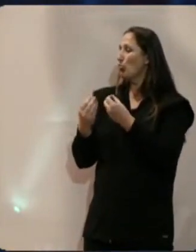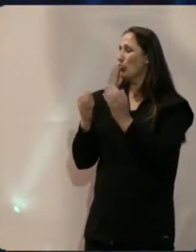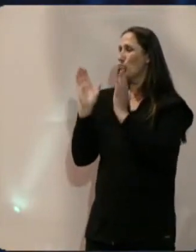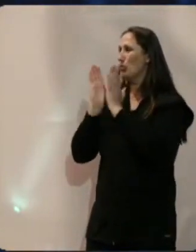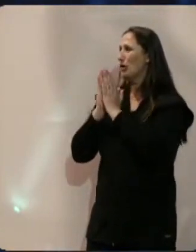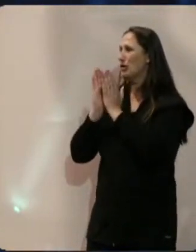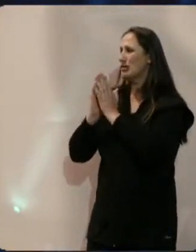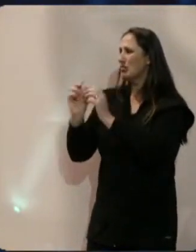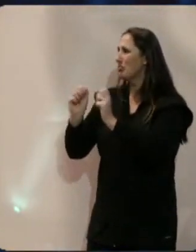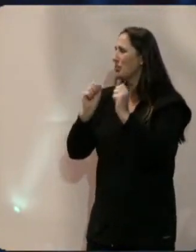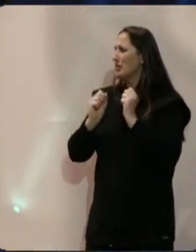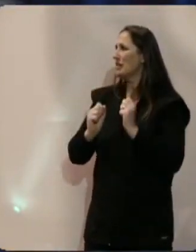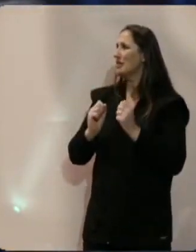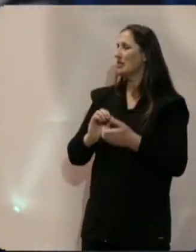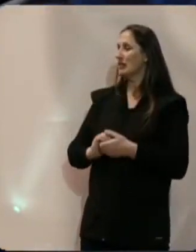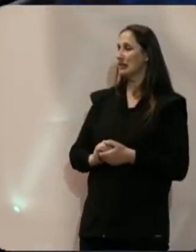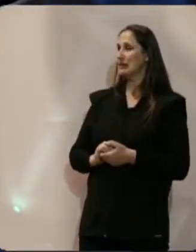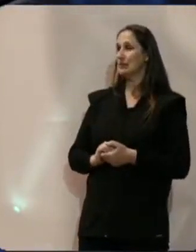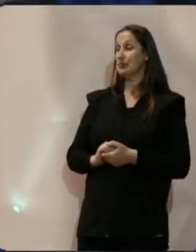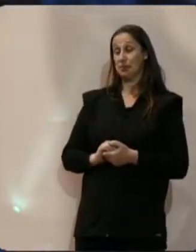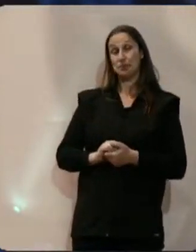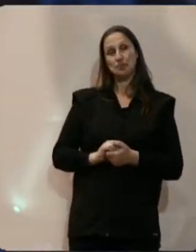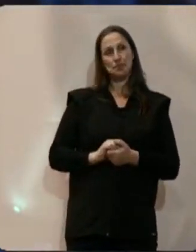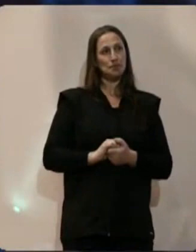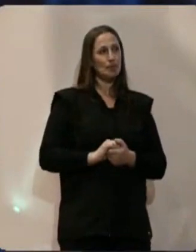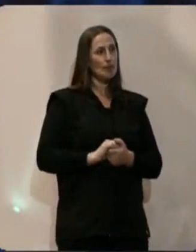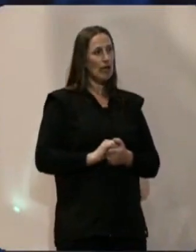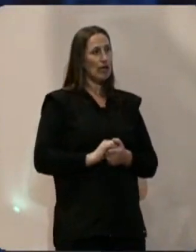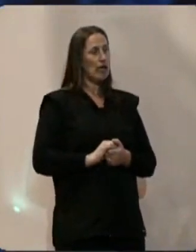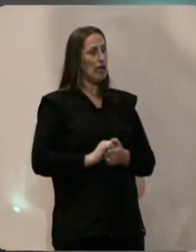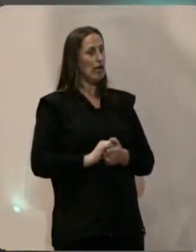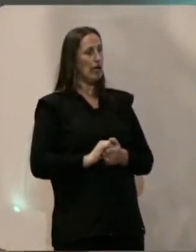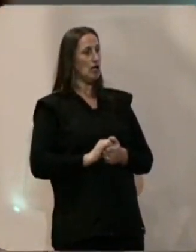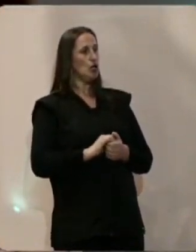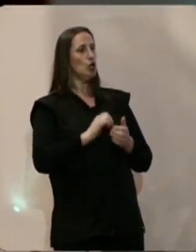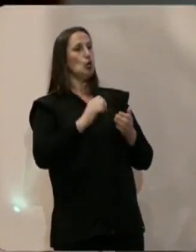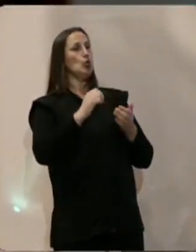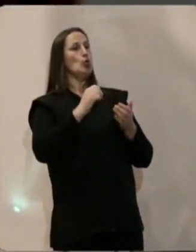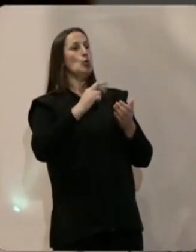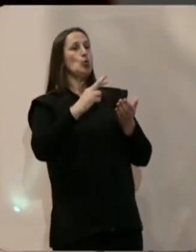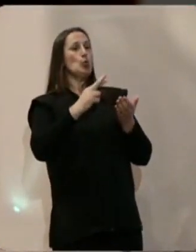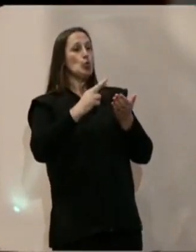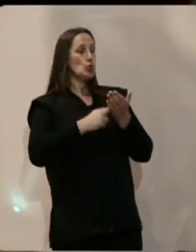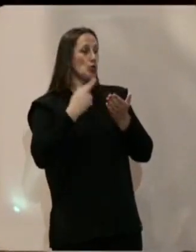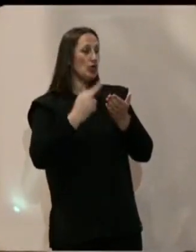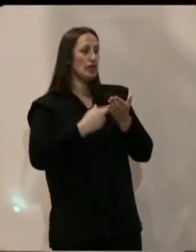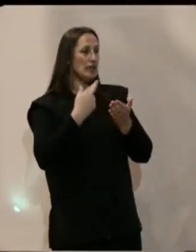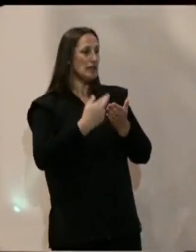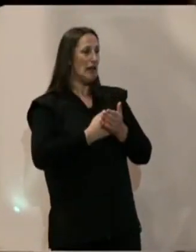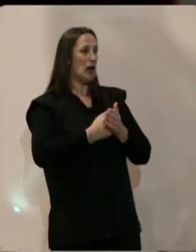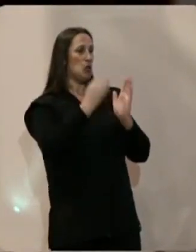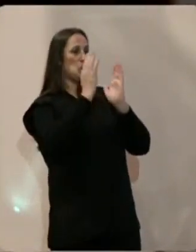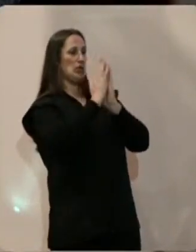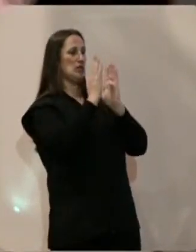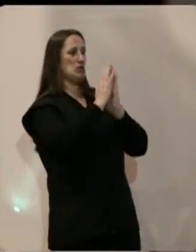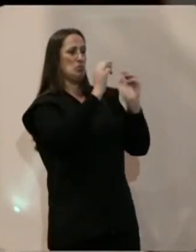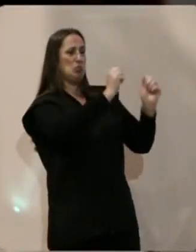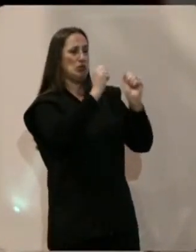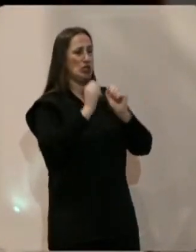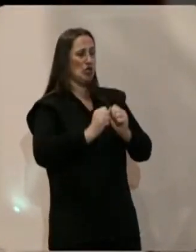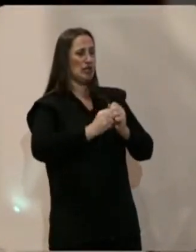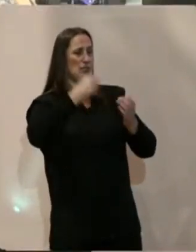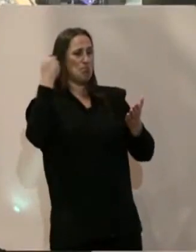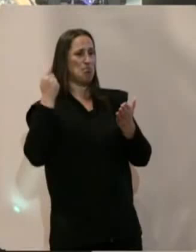de oração poderosa? E ele me disse assim: a gente vê no jornal, oração poderosa para pagar dívida, oração poderosa,